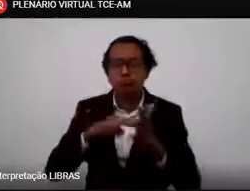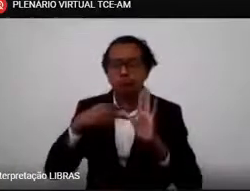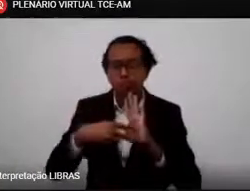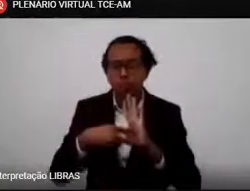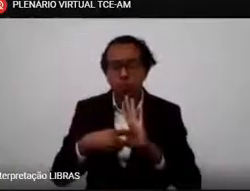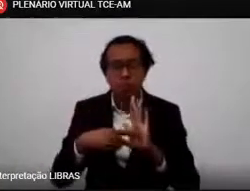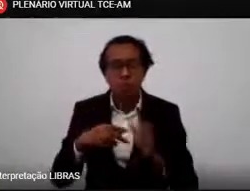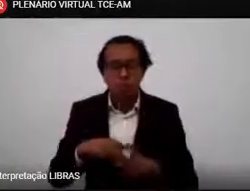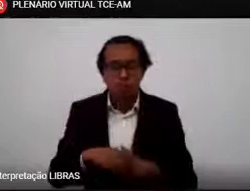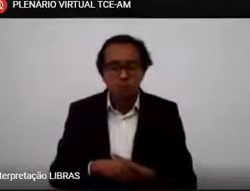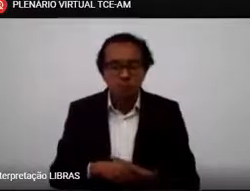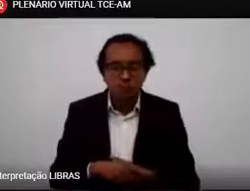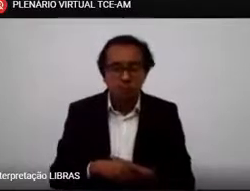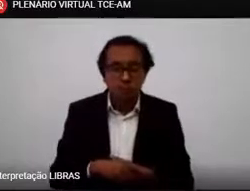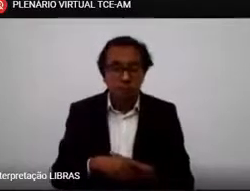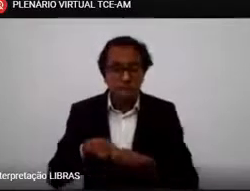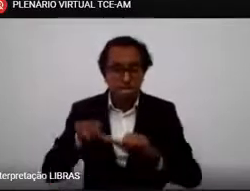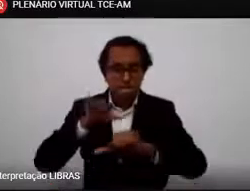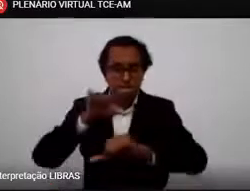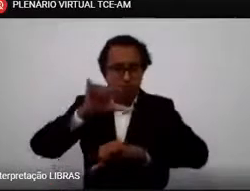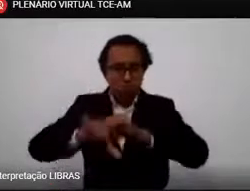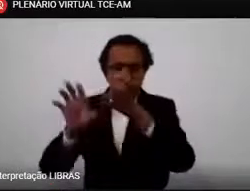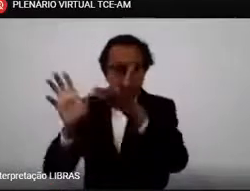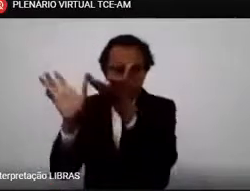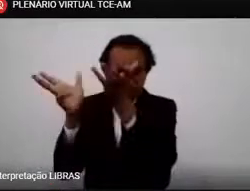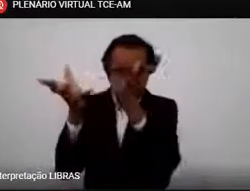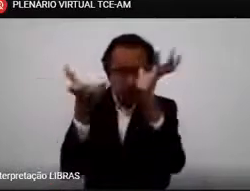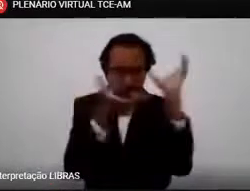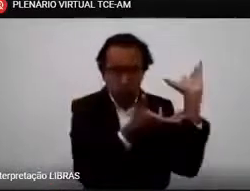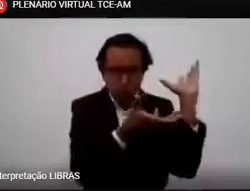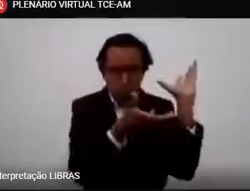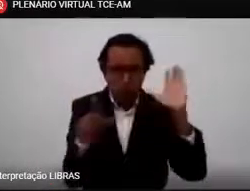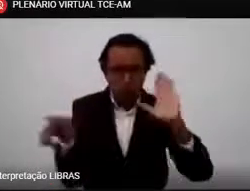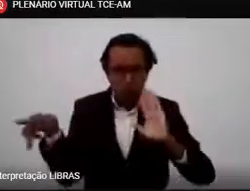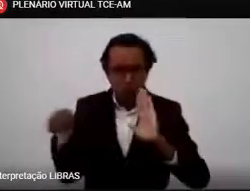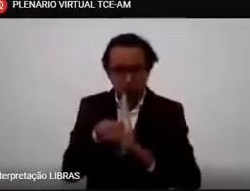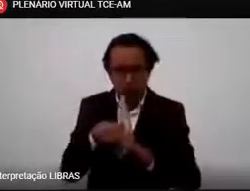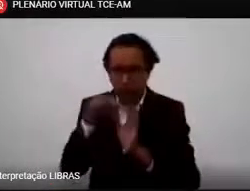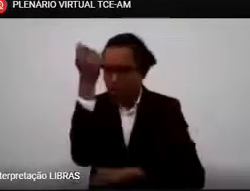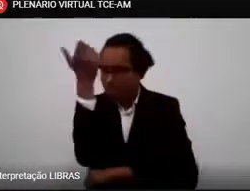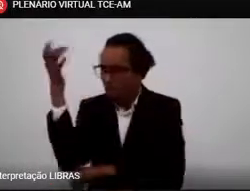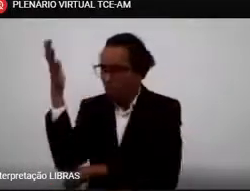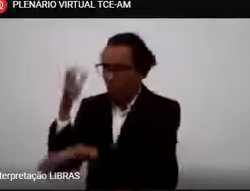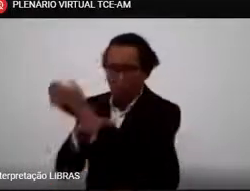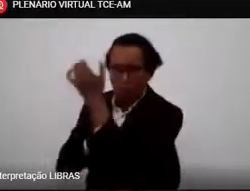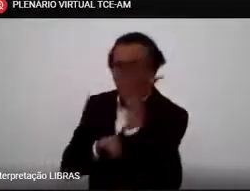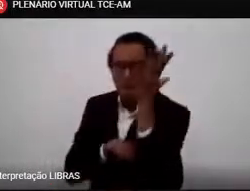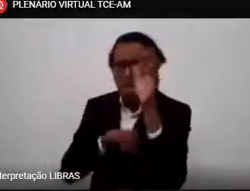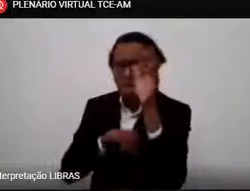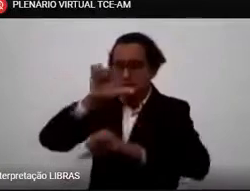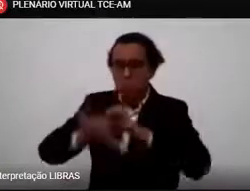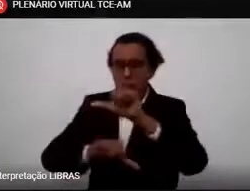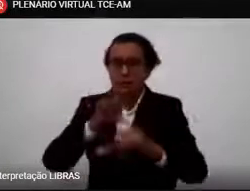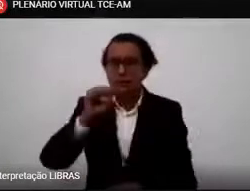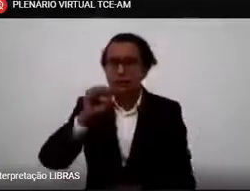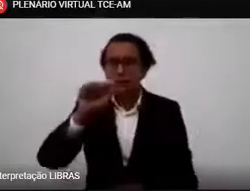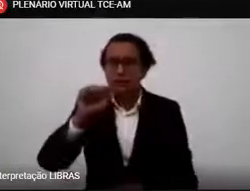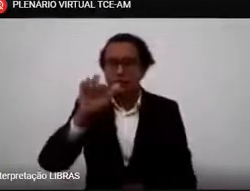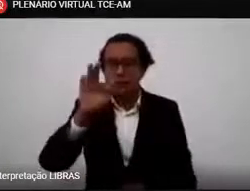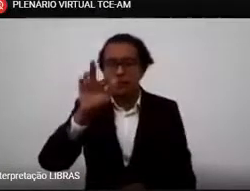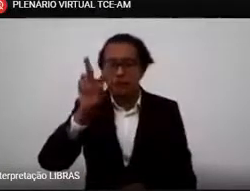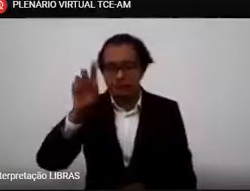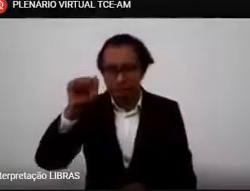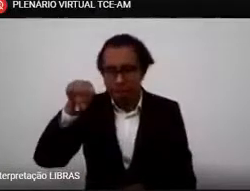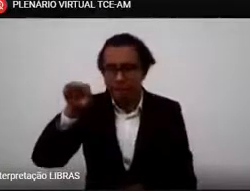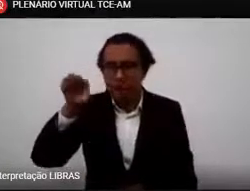savana, num cerrado muito degradado, que seria o sul e o leste. A floresta continuaria a existir